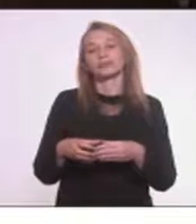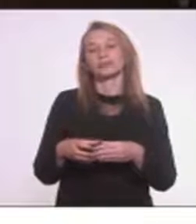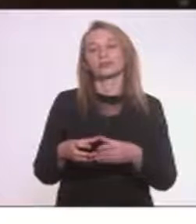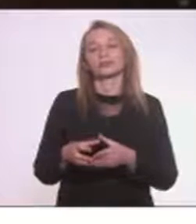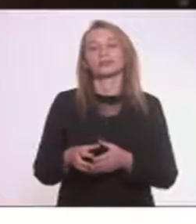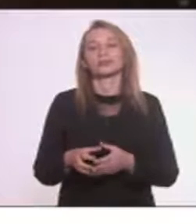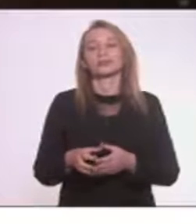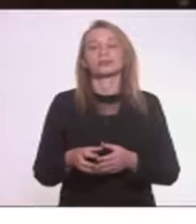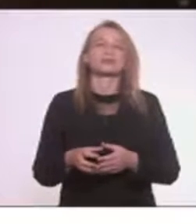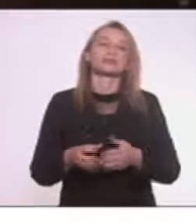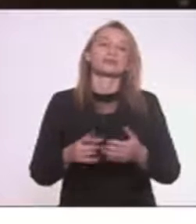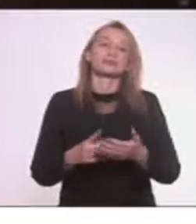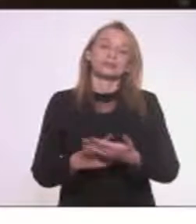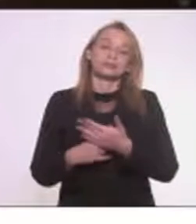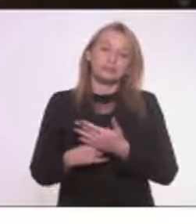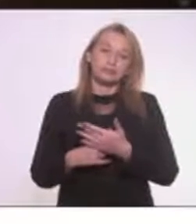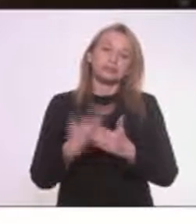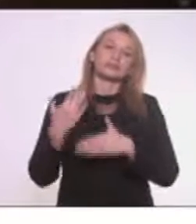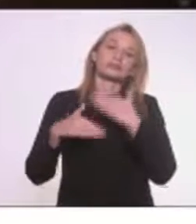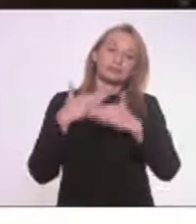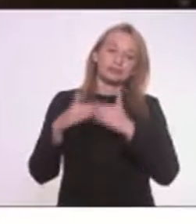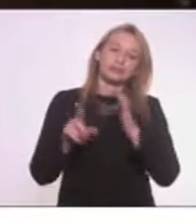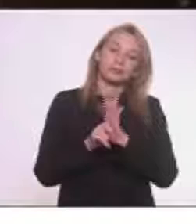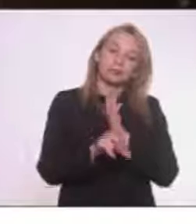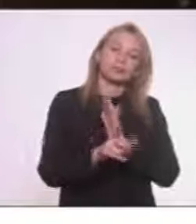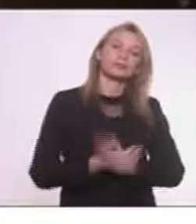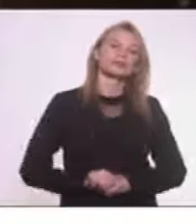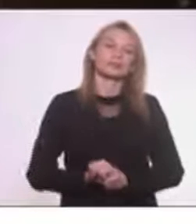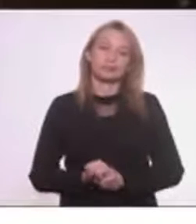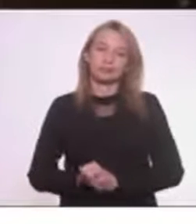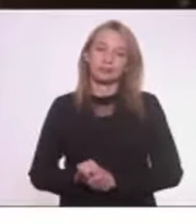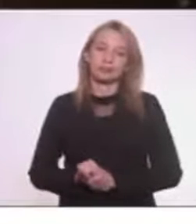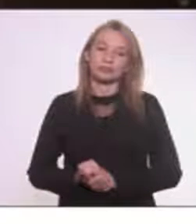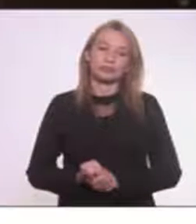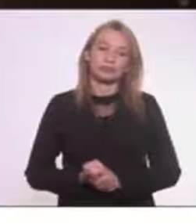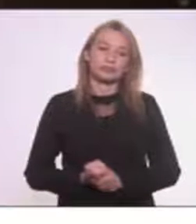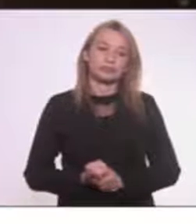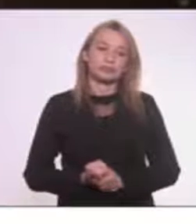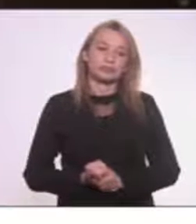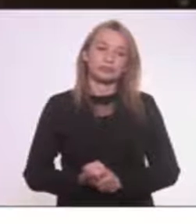e permitir que, a partir de um processo de diálogo, a gente conseguisse alcançar. Então,